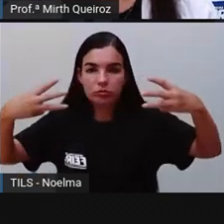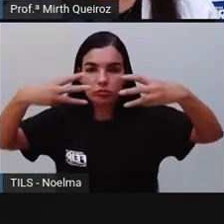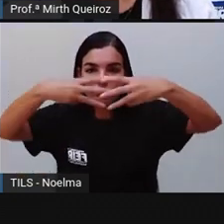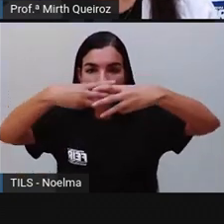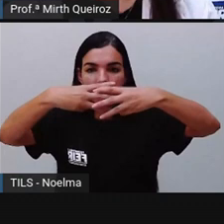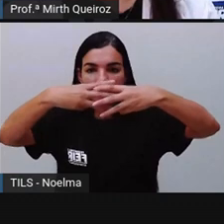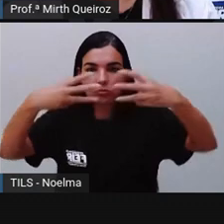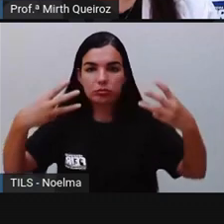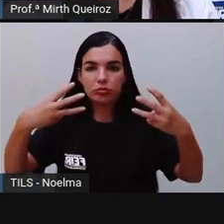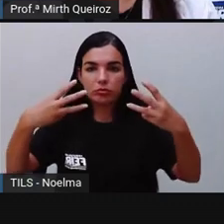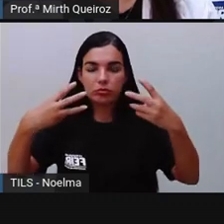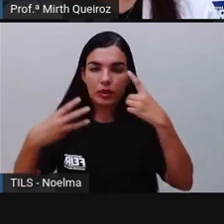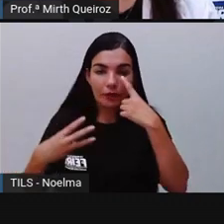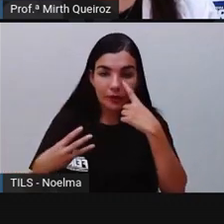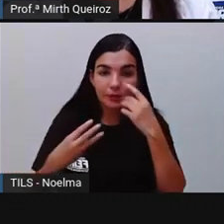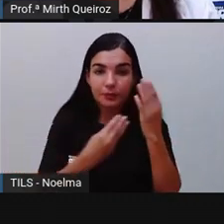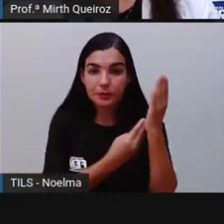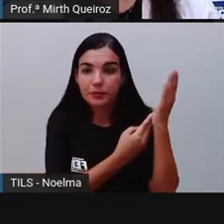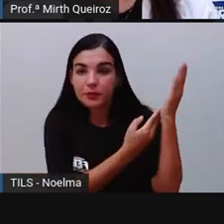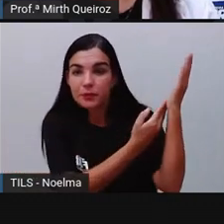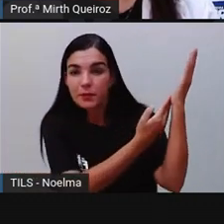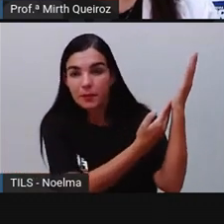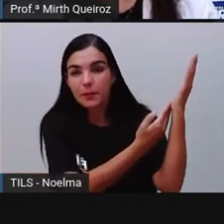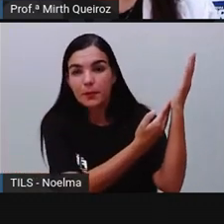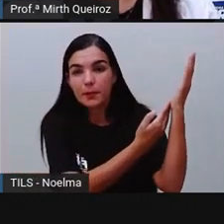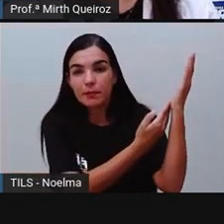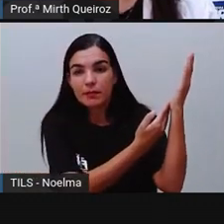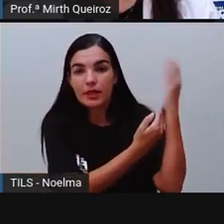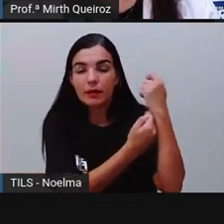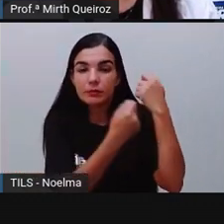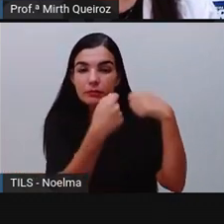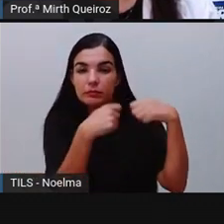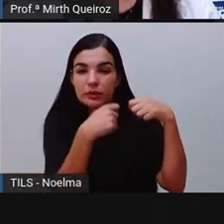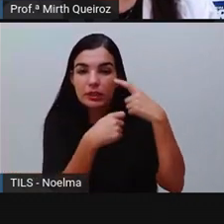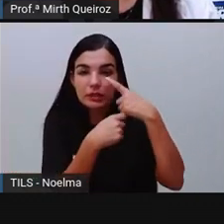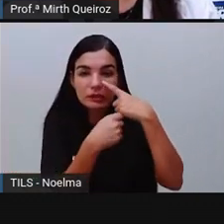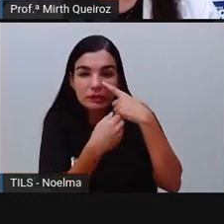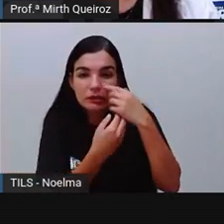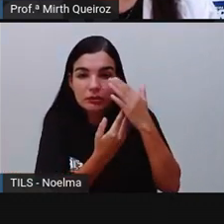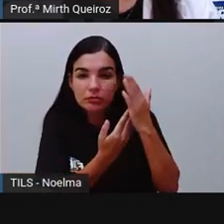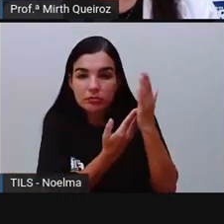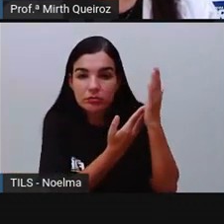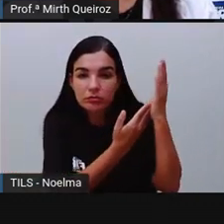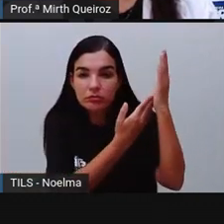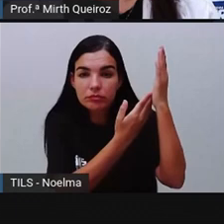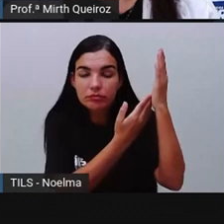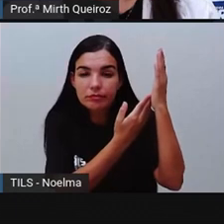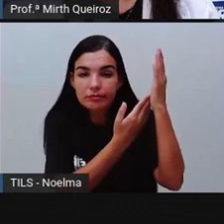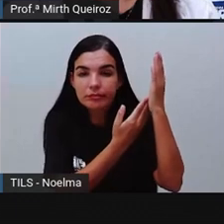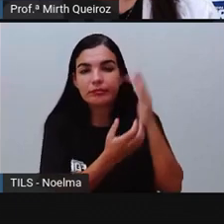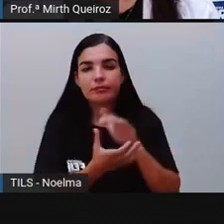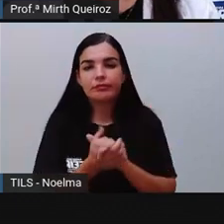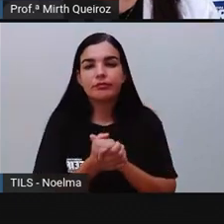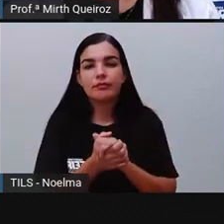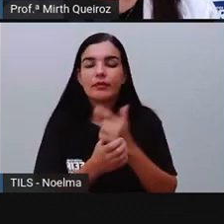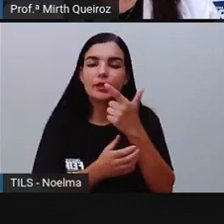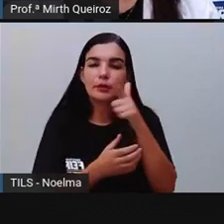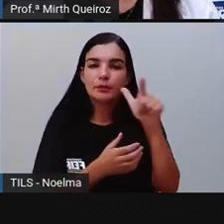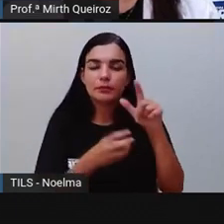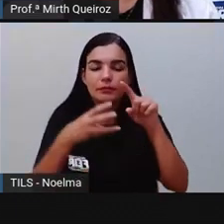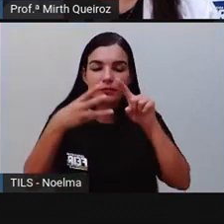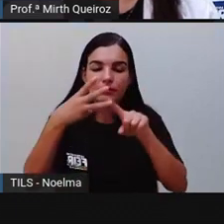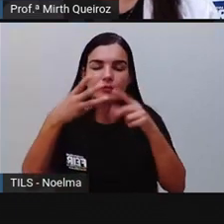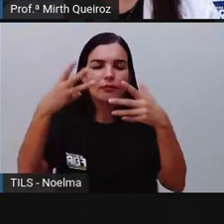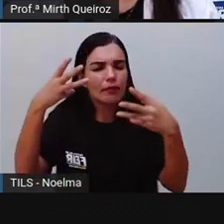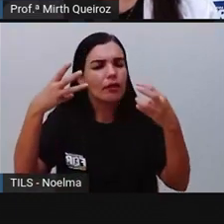com Rodolfo. Depois nós pegamos Joyce com Carlos, Joyce com Miguel, Joyce com Rodolfo, Carolina